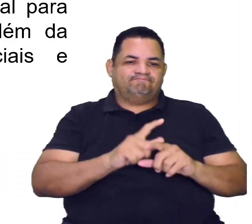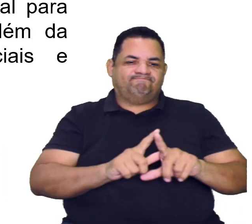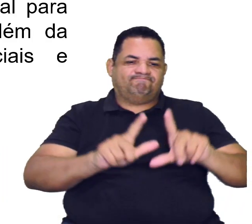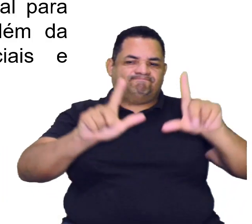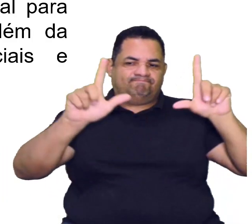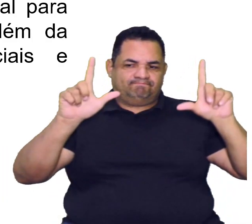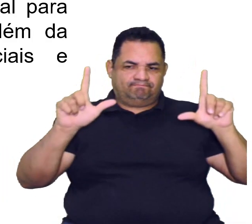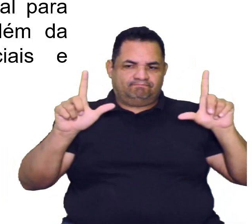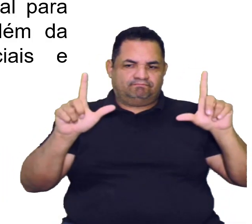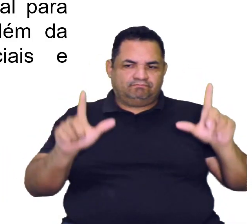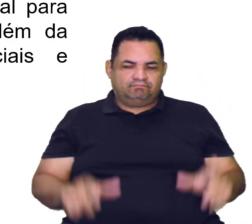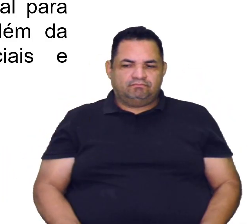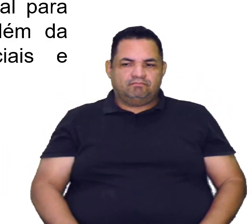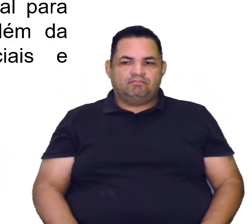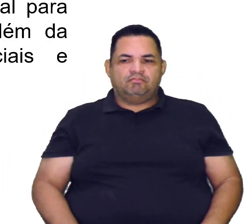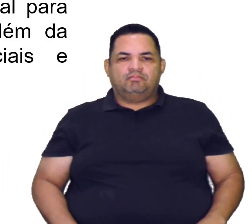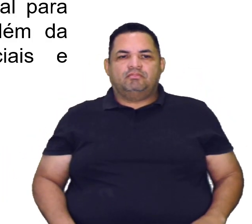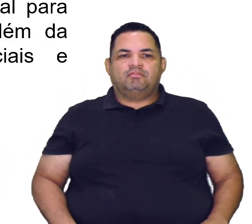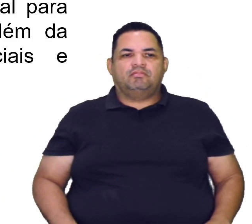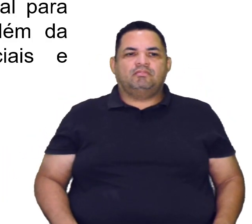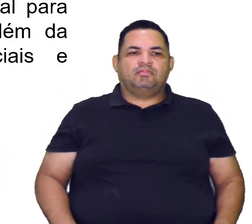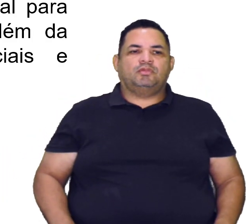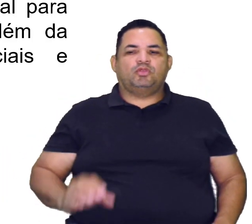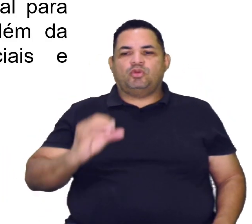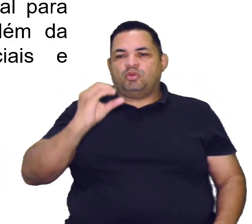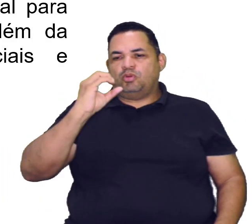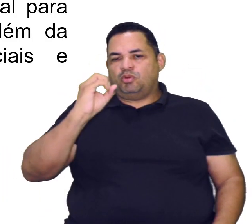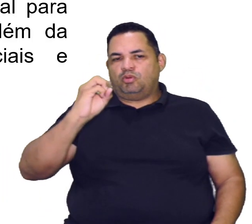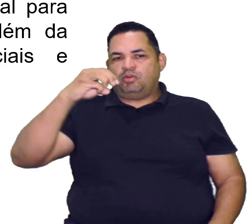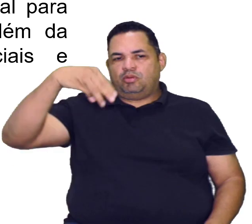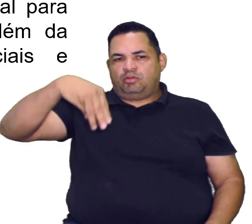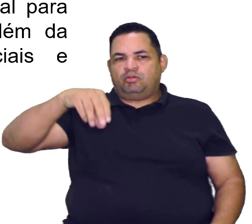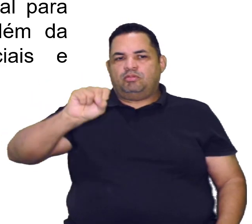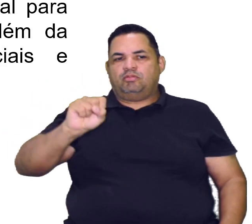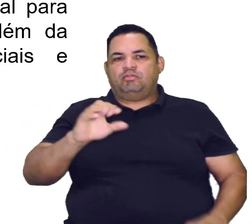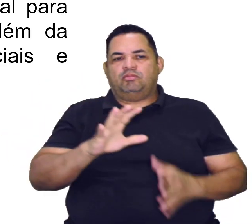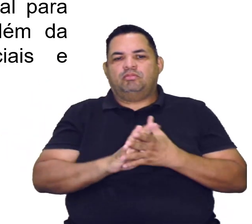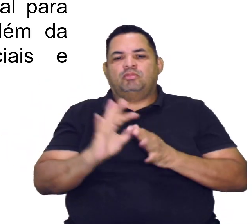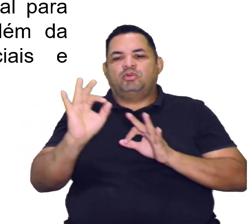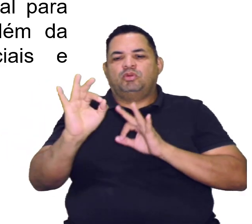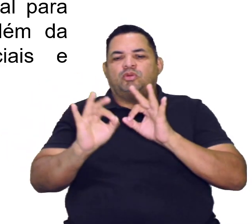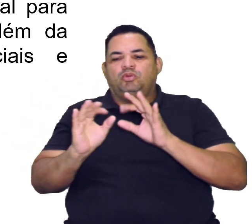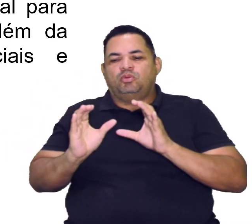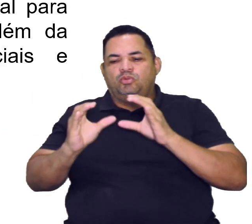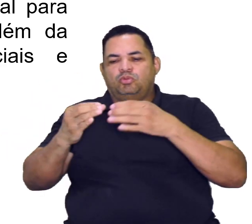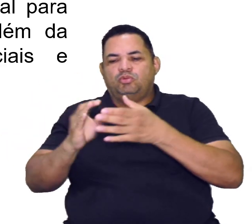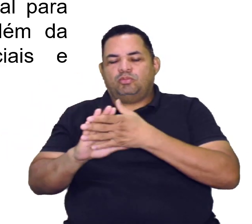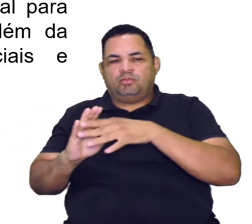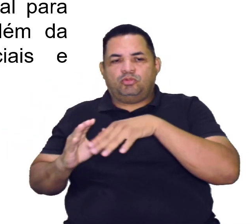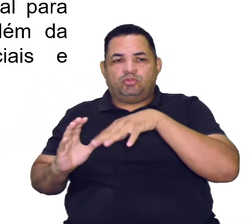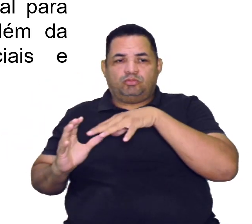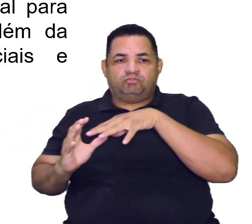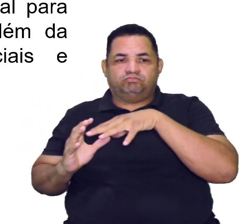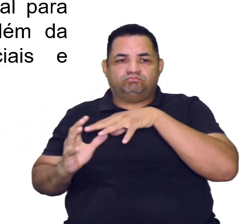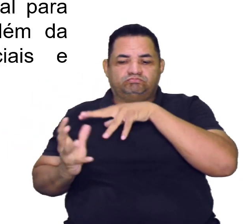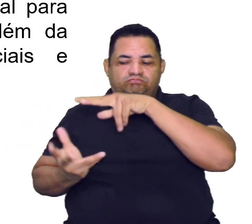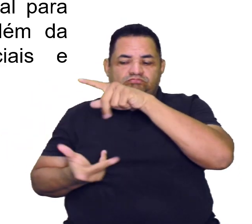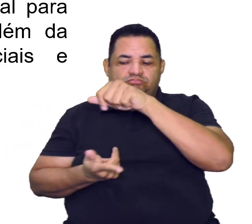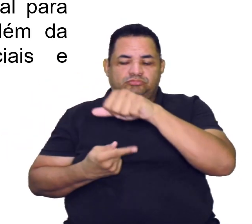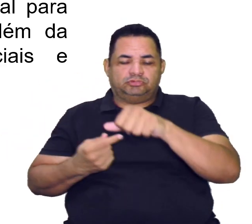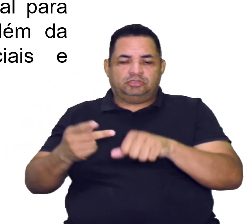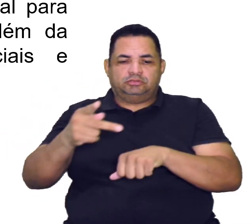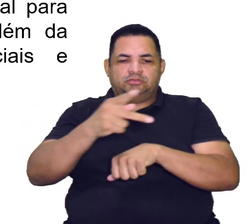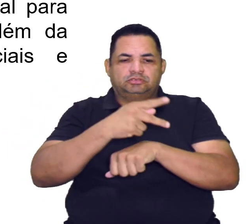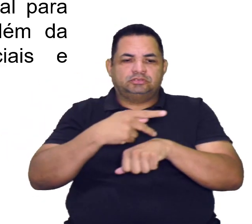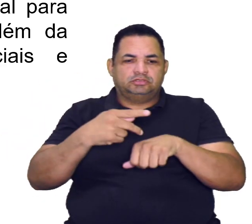Expande essa tela para nós. Obrigada. A OMS, né, a Organização Mundial de Saúde, ela vai